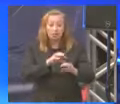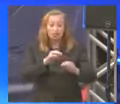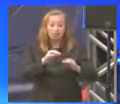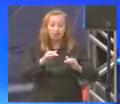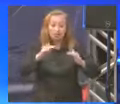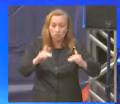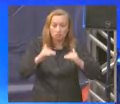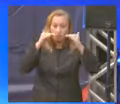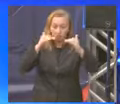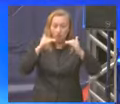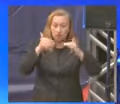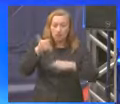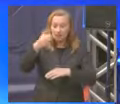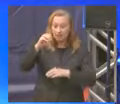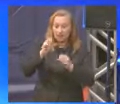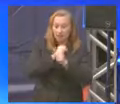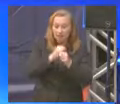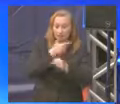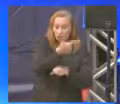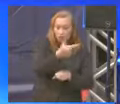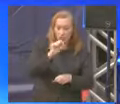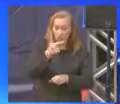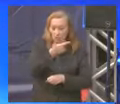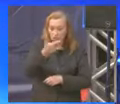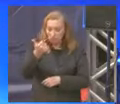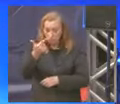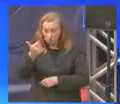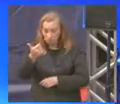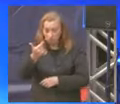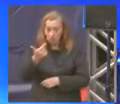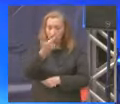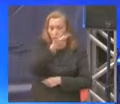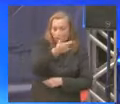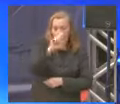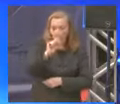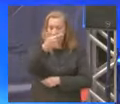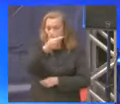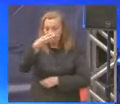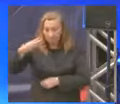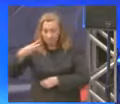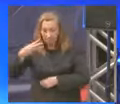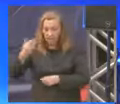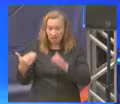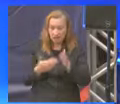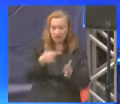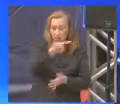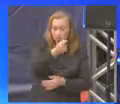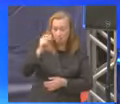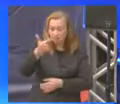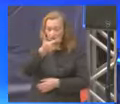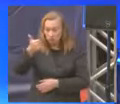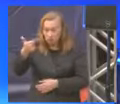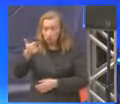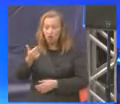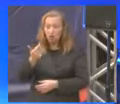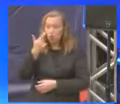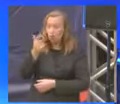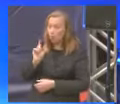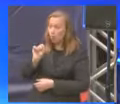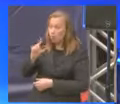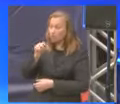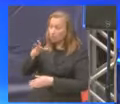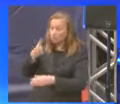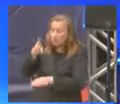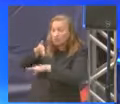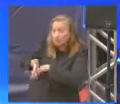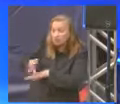anos, 2012 a 2022, 2013 a 2022. O que é o azul? A turma entrando na faculdade. Tá? Coluna